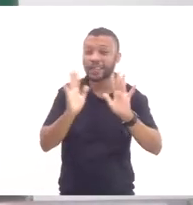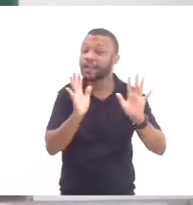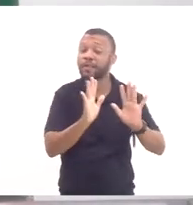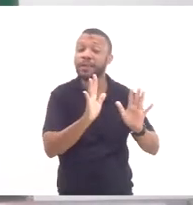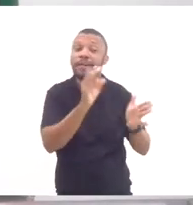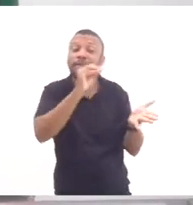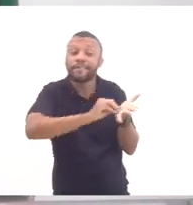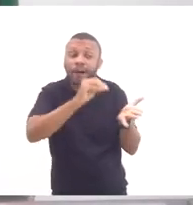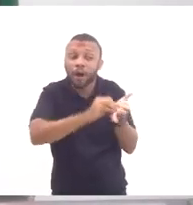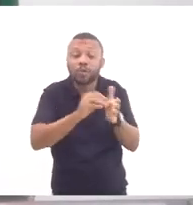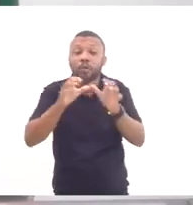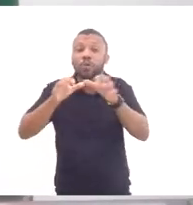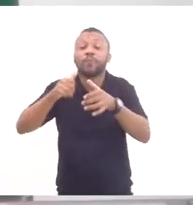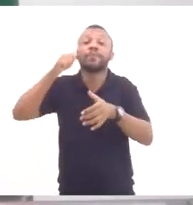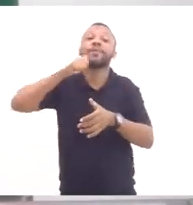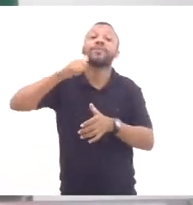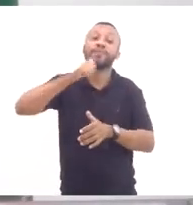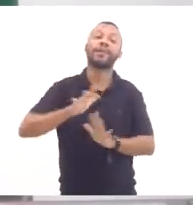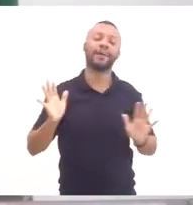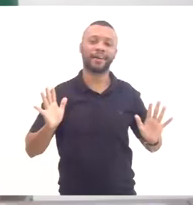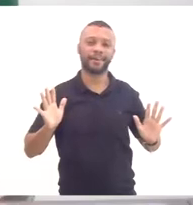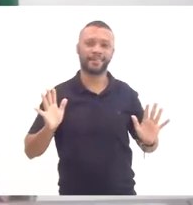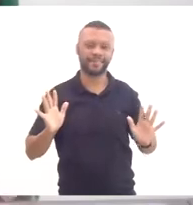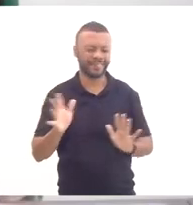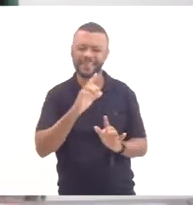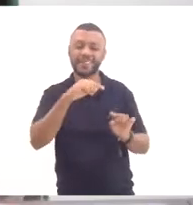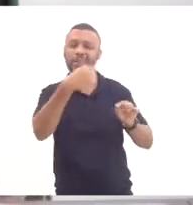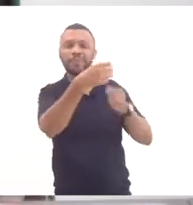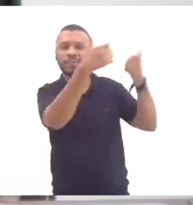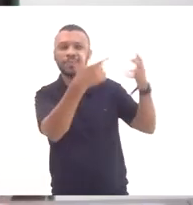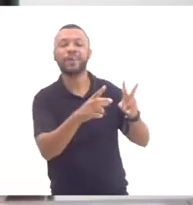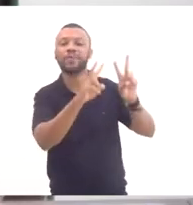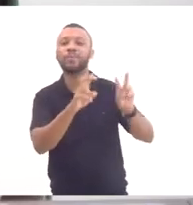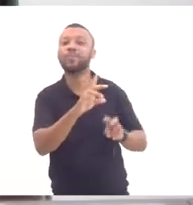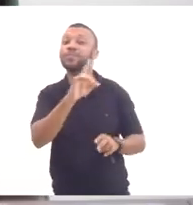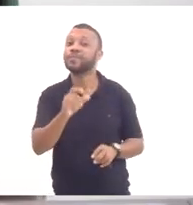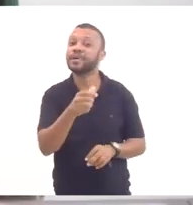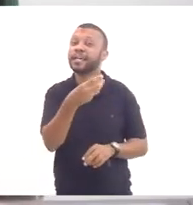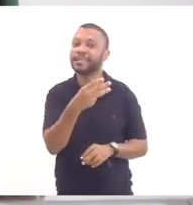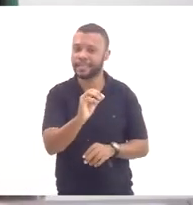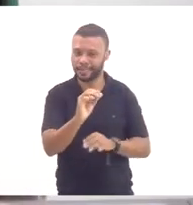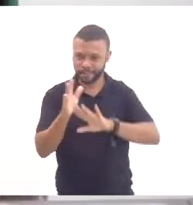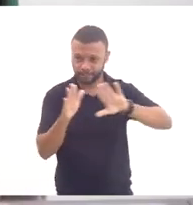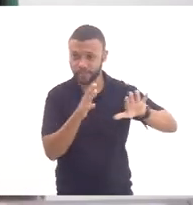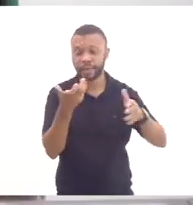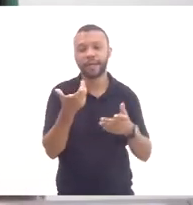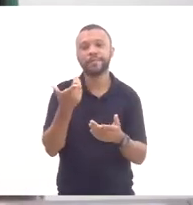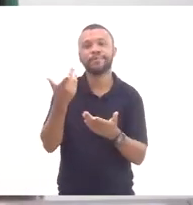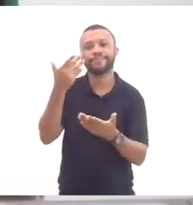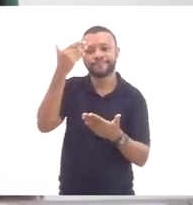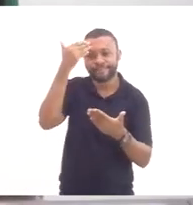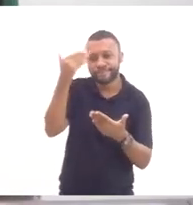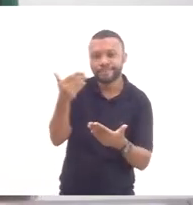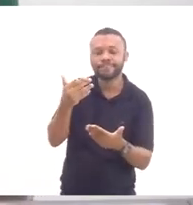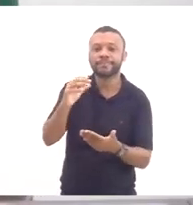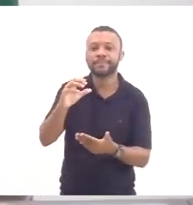Não. Eu quero falar da... Depois você fala do dia 13. Deixa eu fazer uma saudação para a Clátia, que é outra braba também,